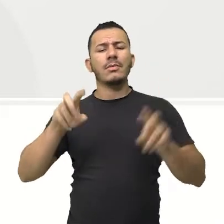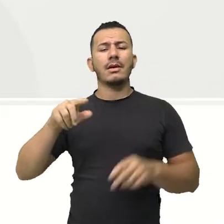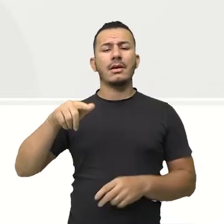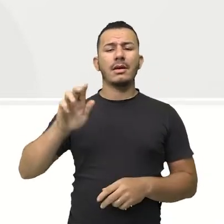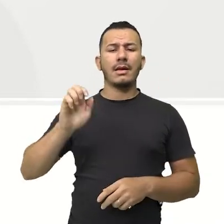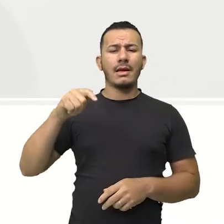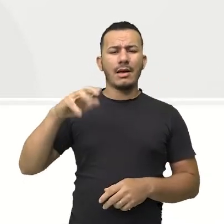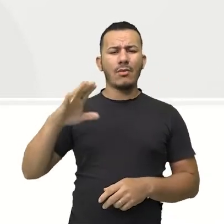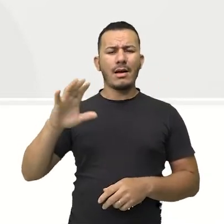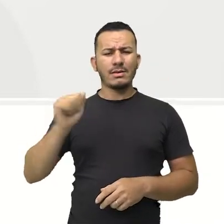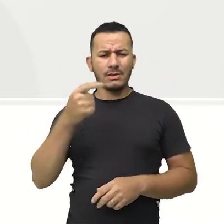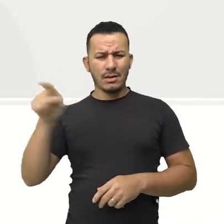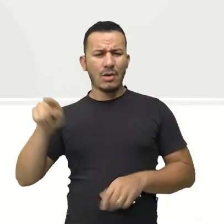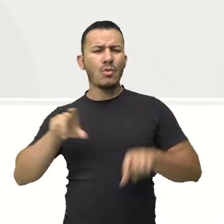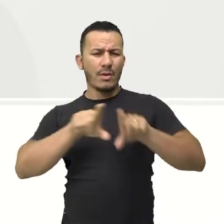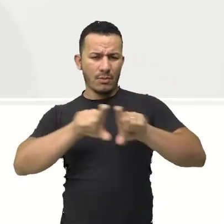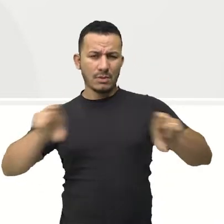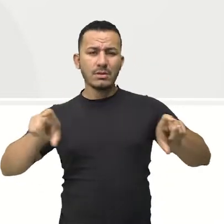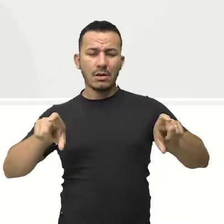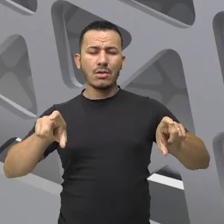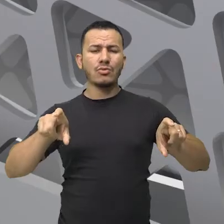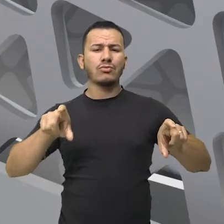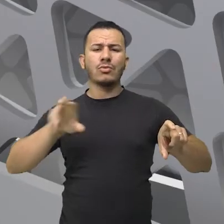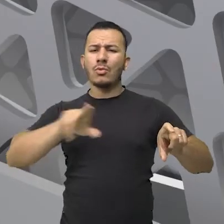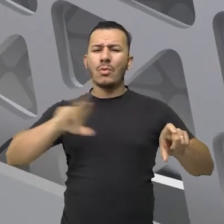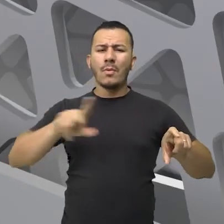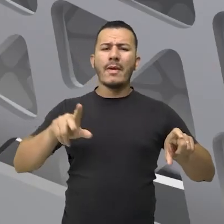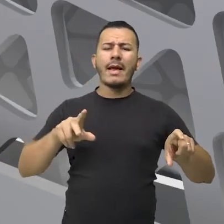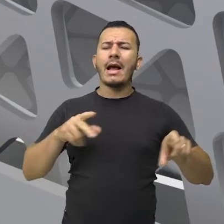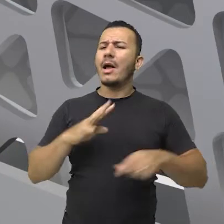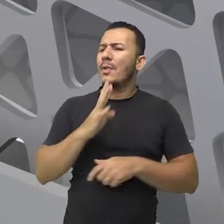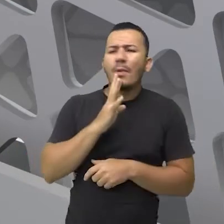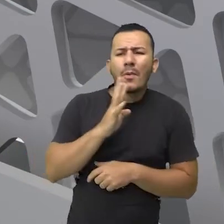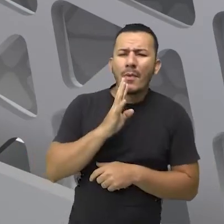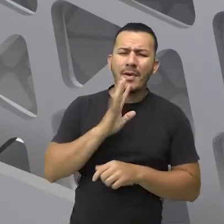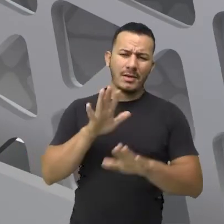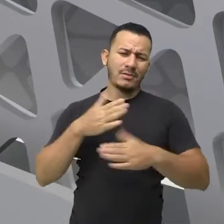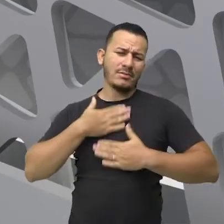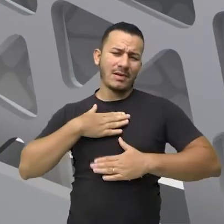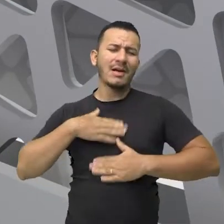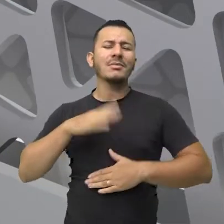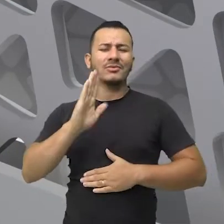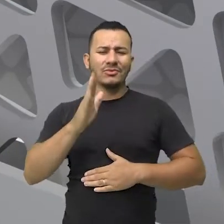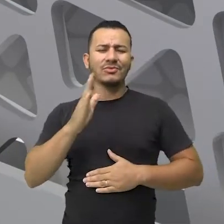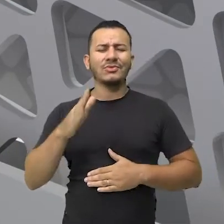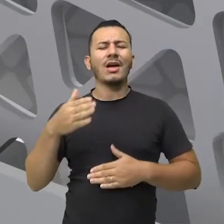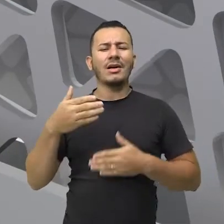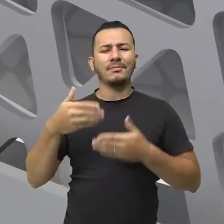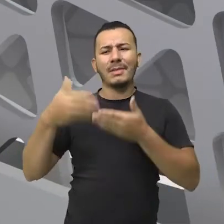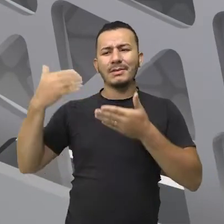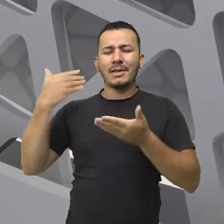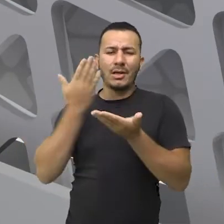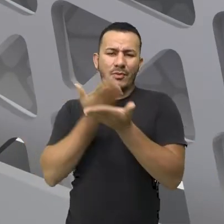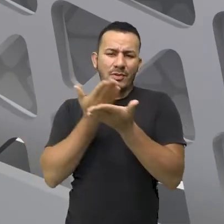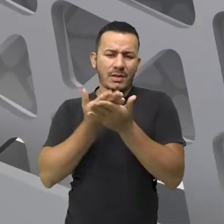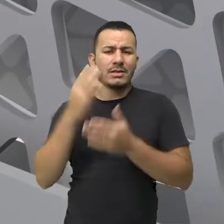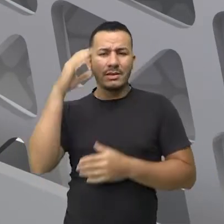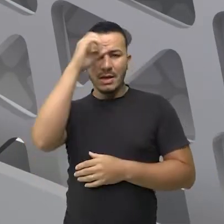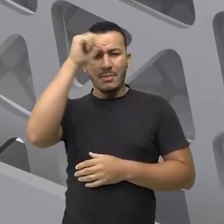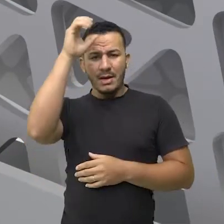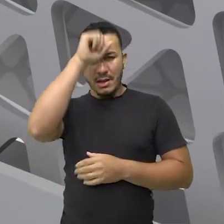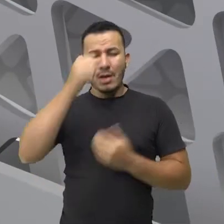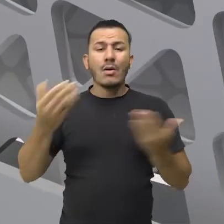tão distante de vocês, assim, já da realidade acadêmica de vocês, tá bom? Vocês já viram um pouquinho disso, só que a gente agora vai